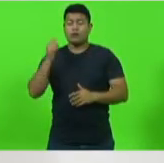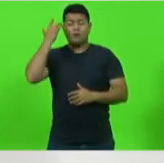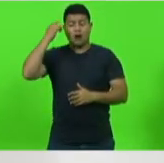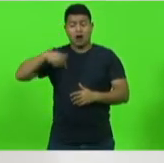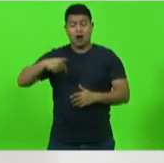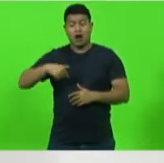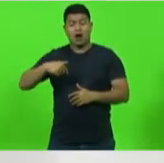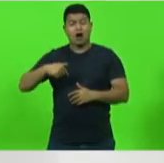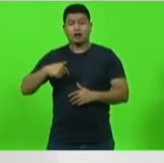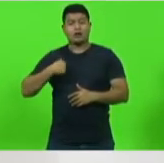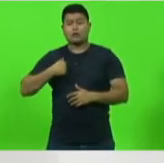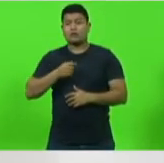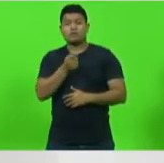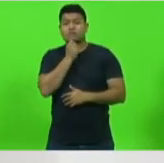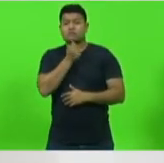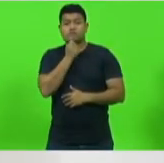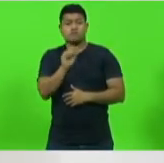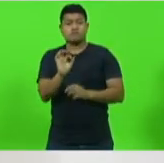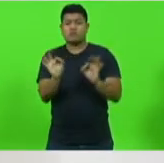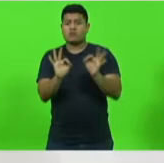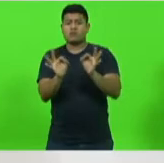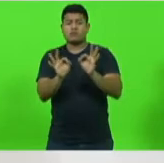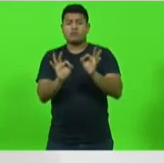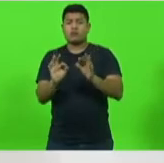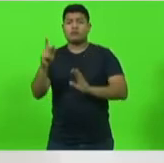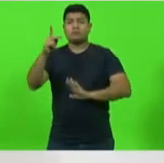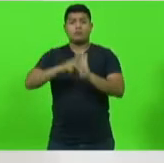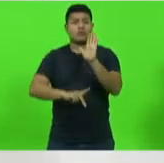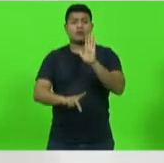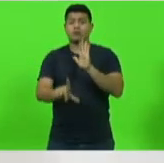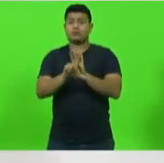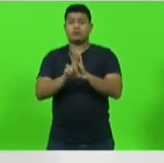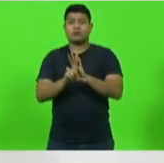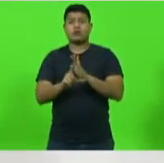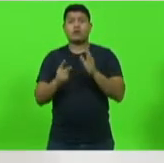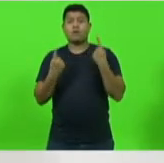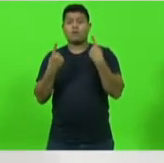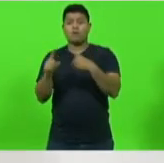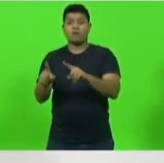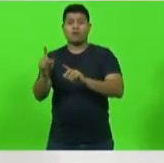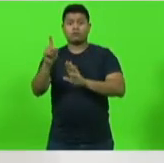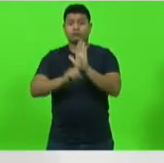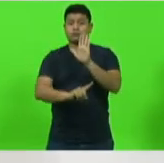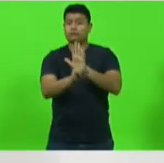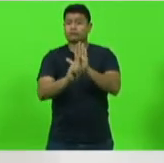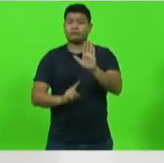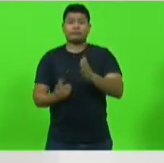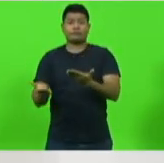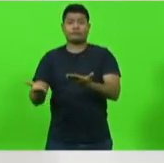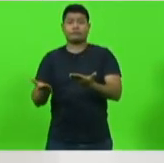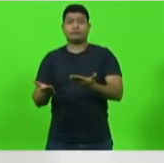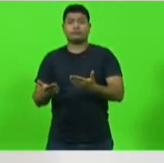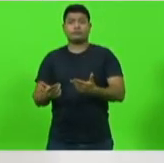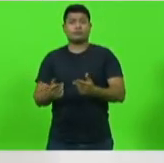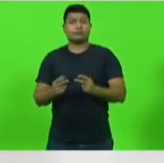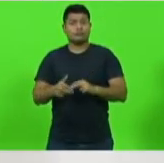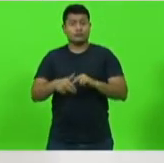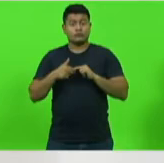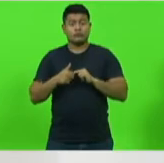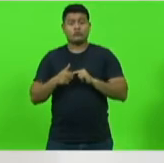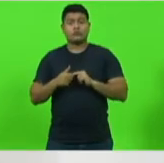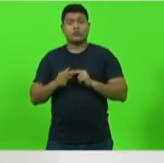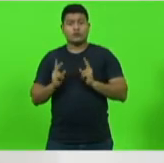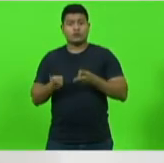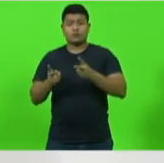na casa. Pelo que me consta, senhor presidente, esse projeto não foi revogado. Portanto, ele está plenamente válido. Se